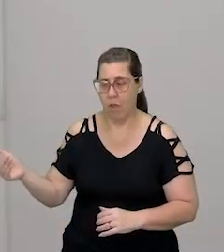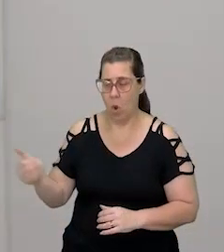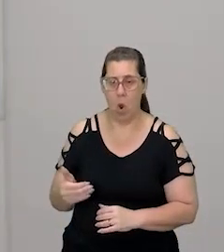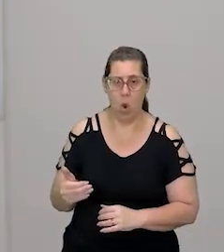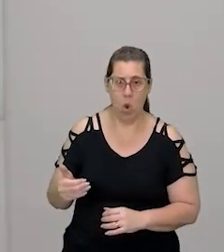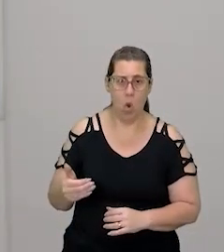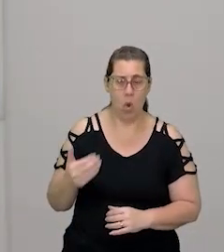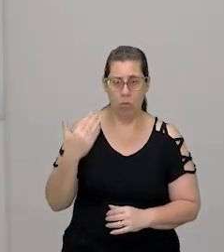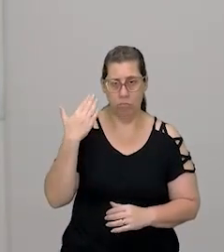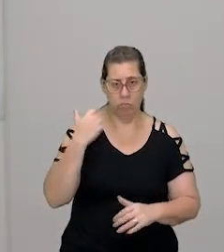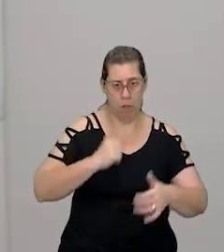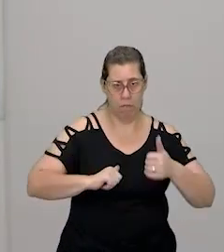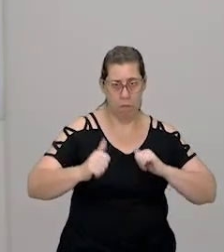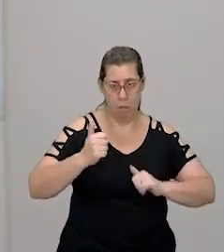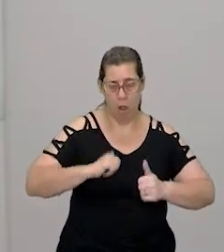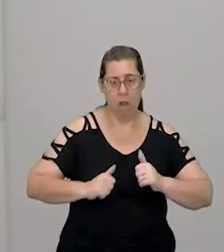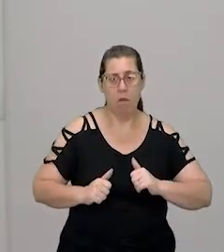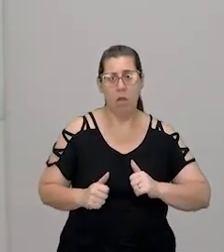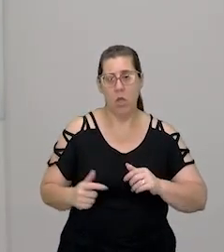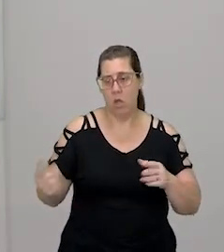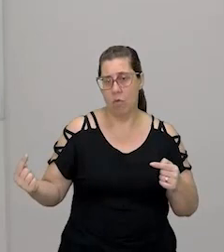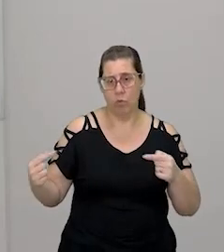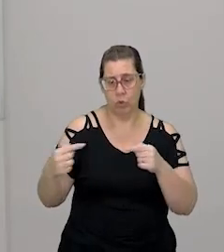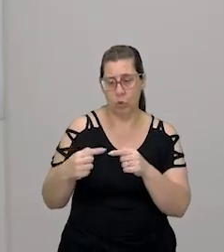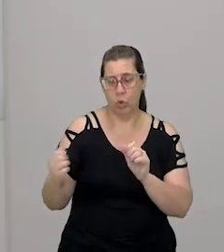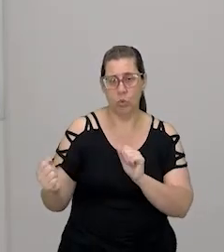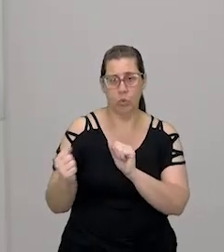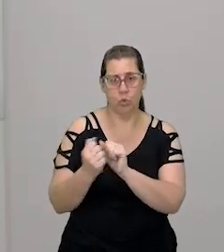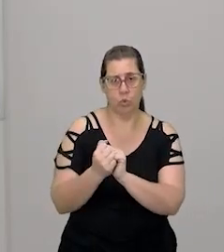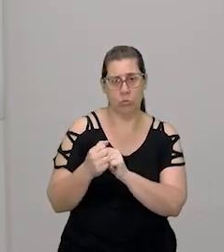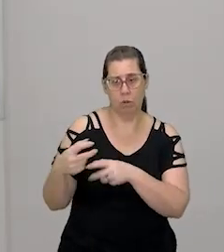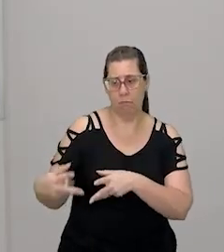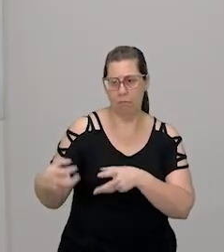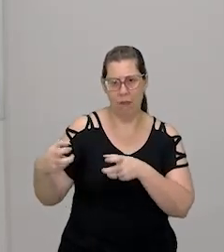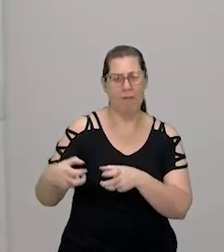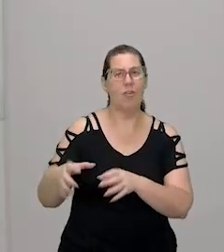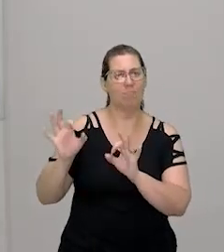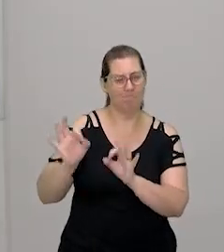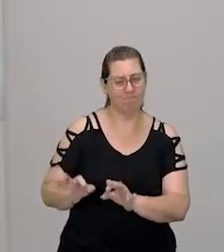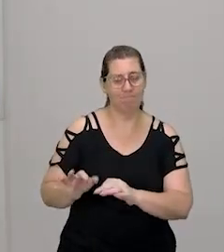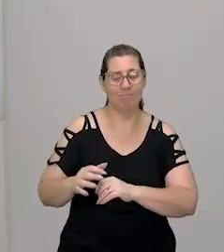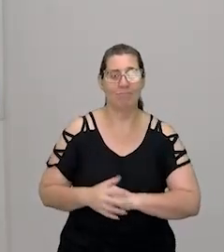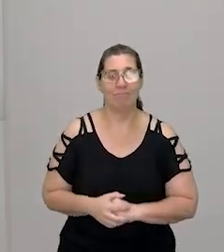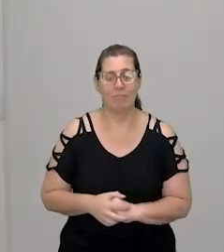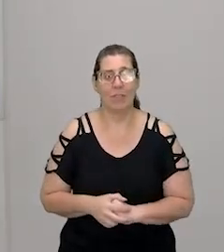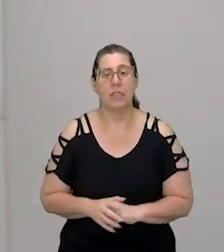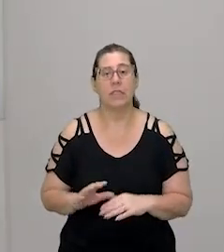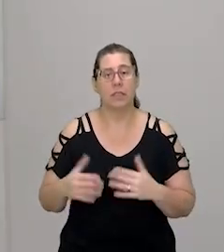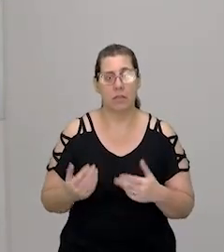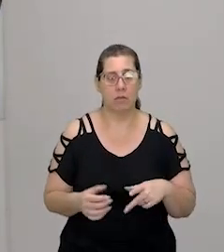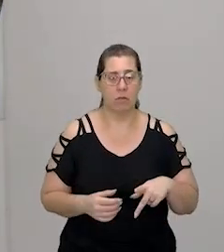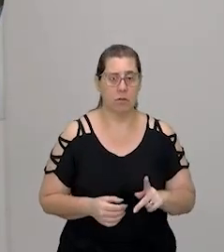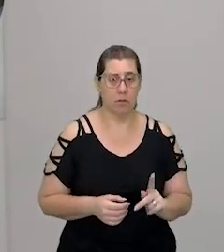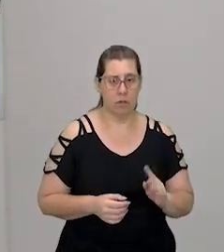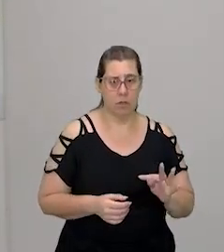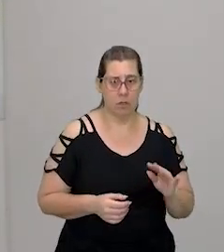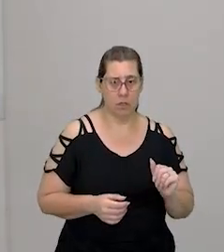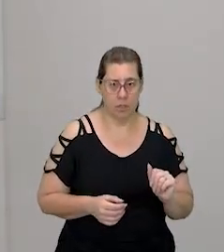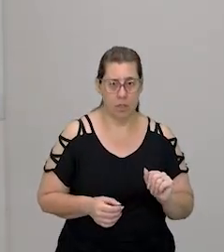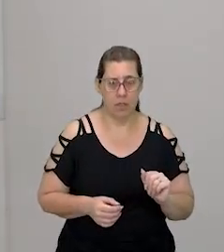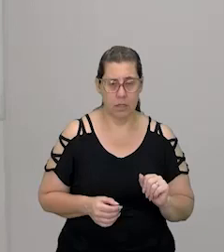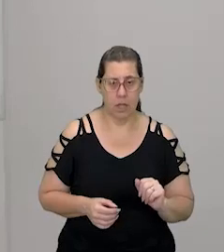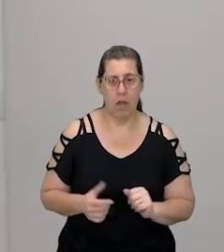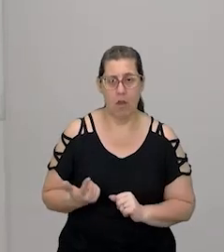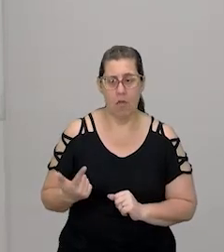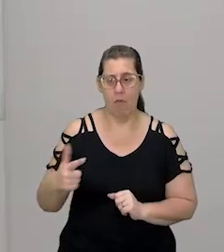ator e faz o movimento na prática, e aí você vê, nossa, deu certo. Então aquilo ali é um catar